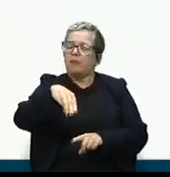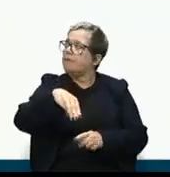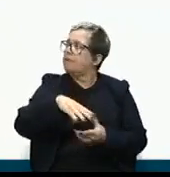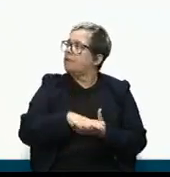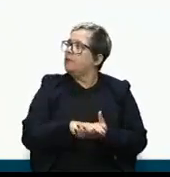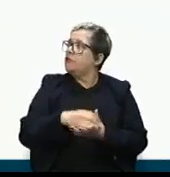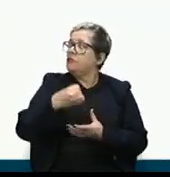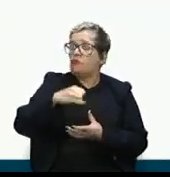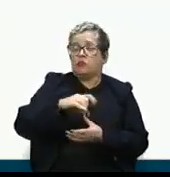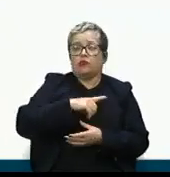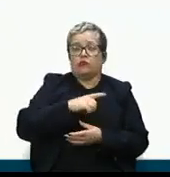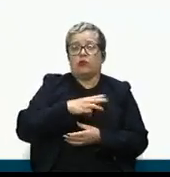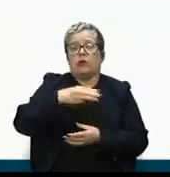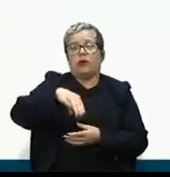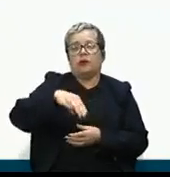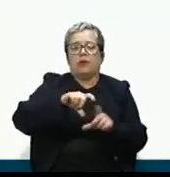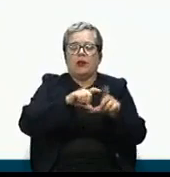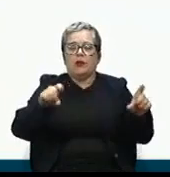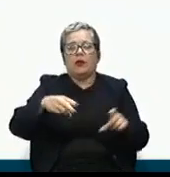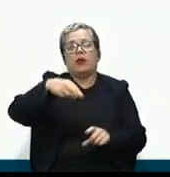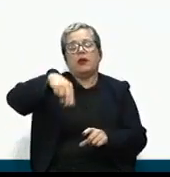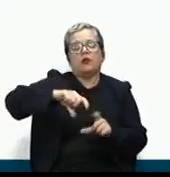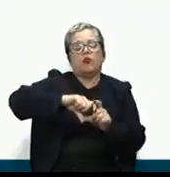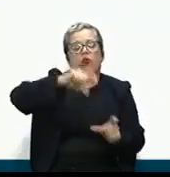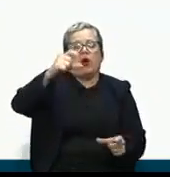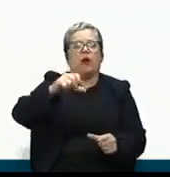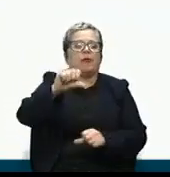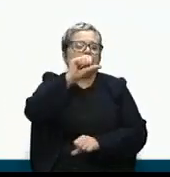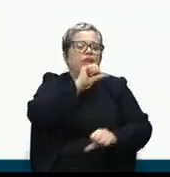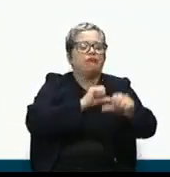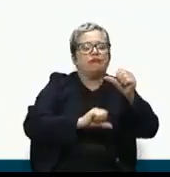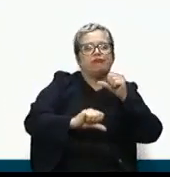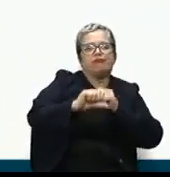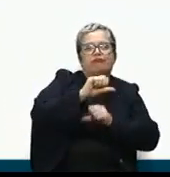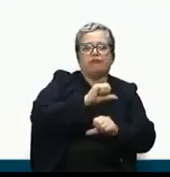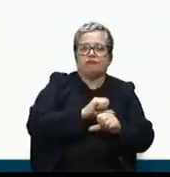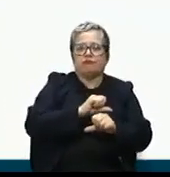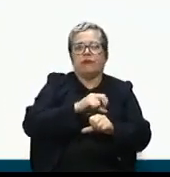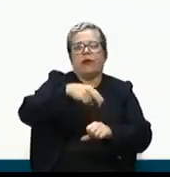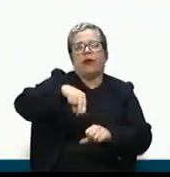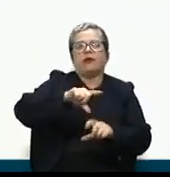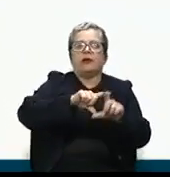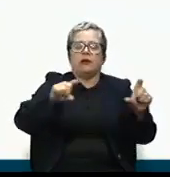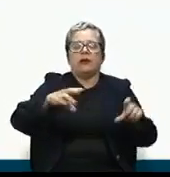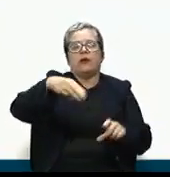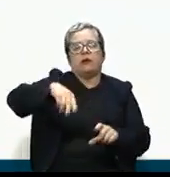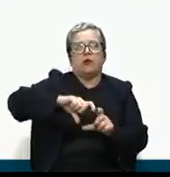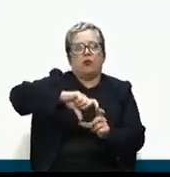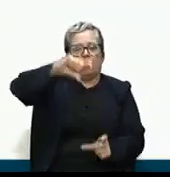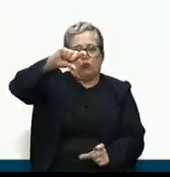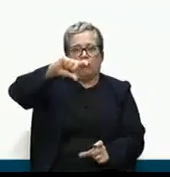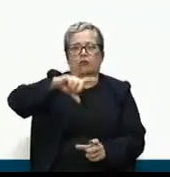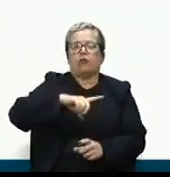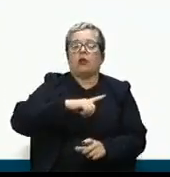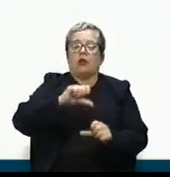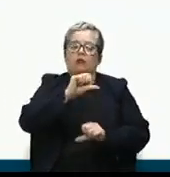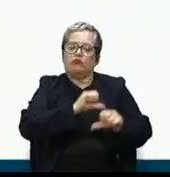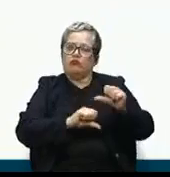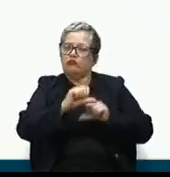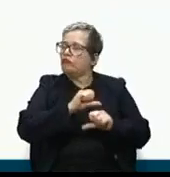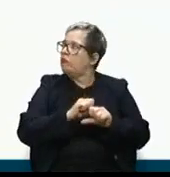Então, se eu tinha M linhas e N colunas, agora vai ser N linhas e M colunas. Tem essa